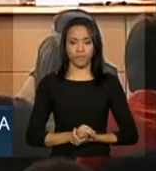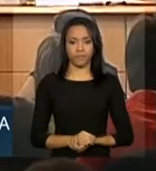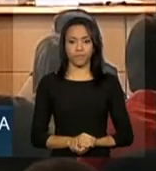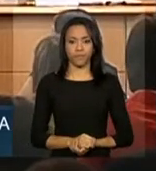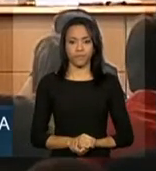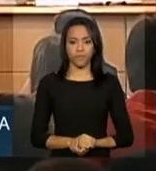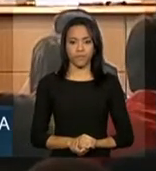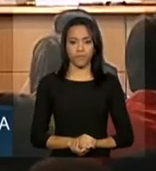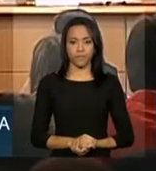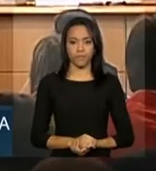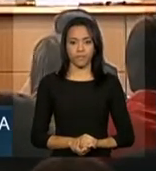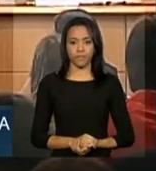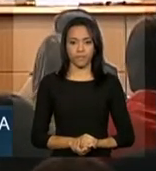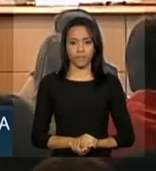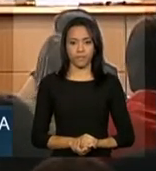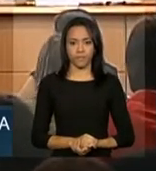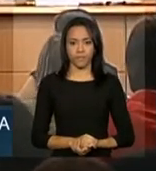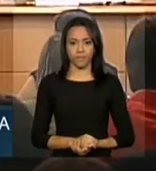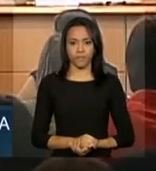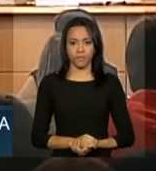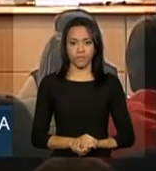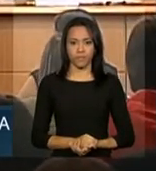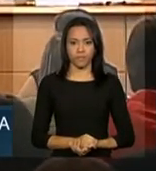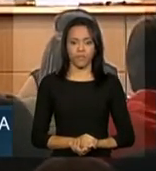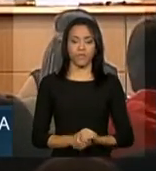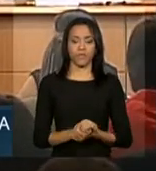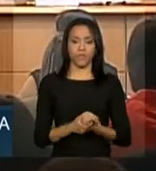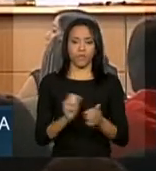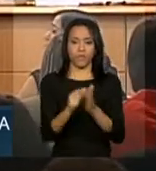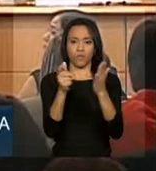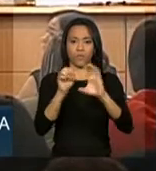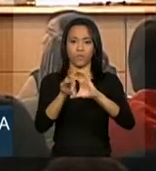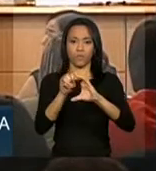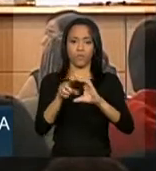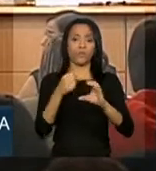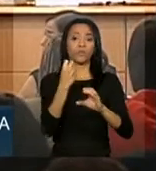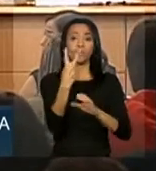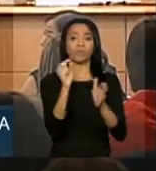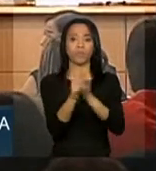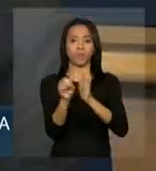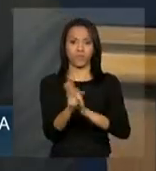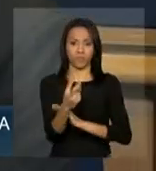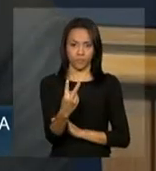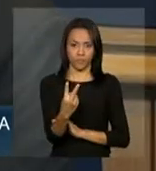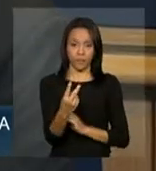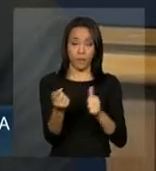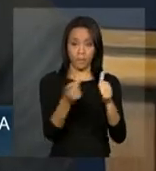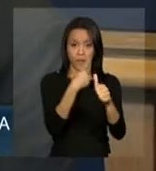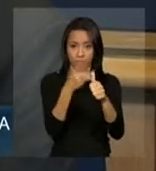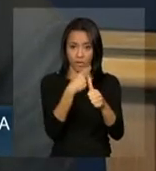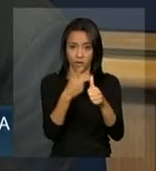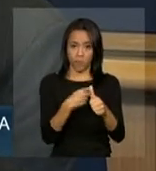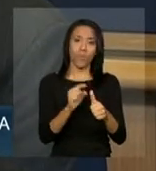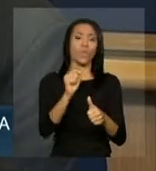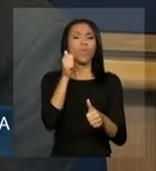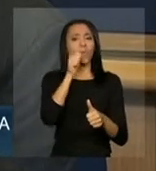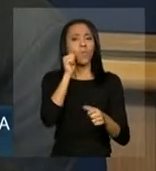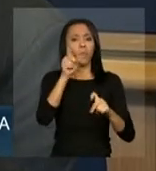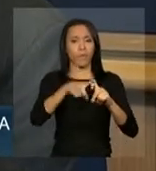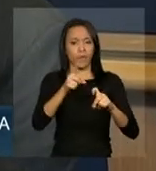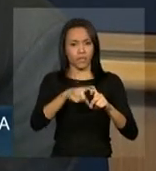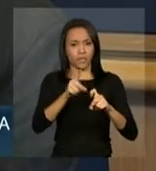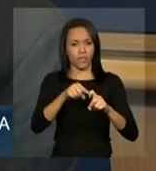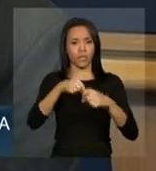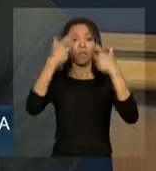Souza Ah André de Souza Jornal Globo e duas perguntas e primeiro sobre o caso de uma médica Alagoana